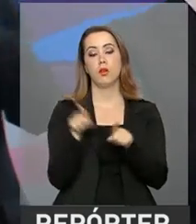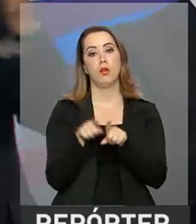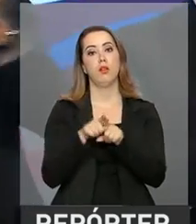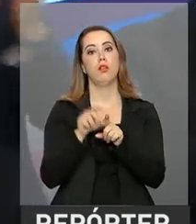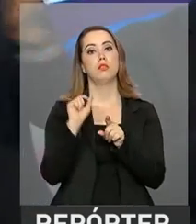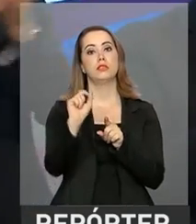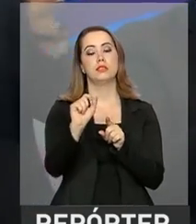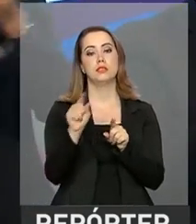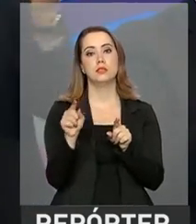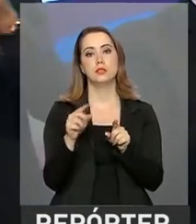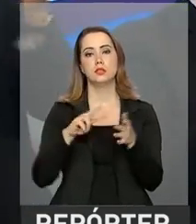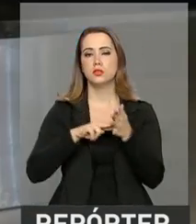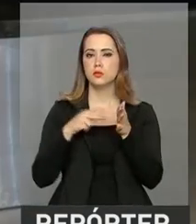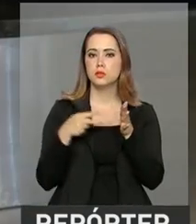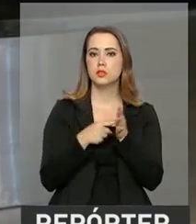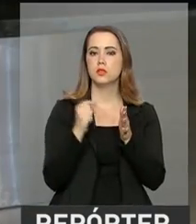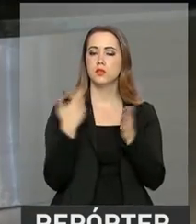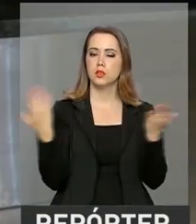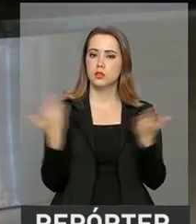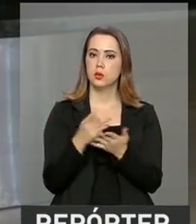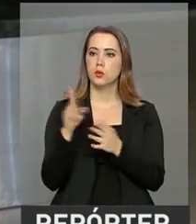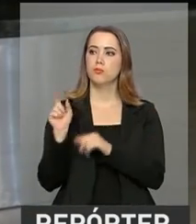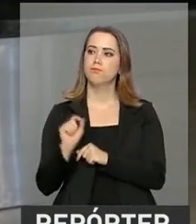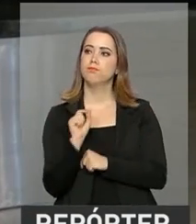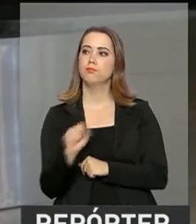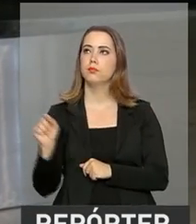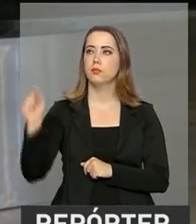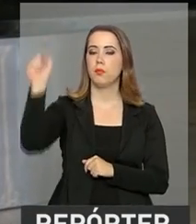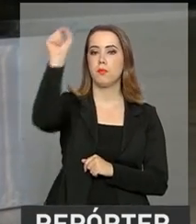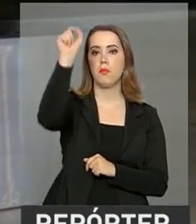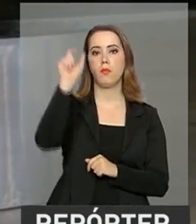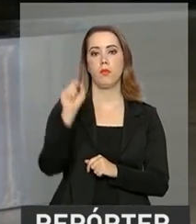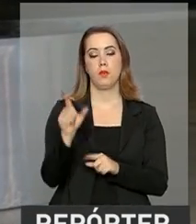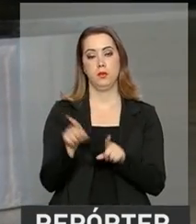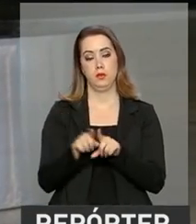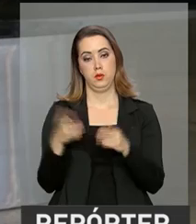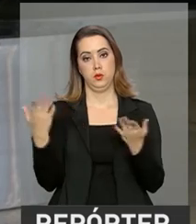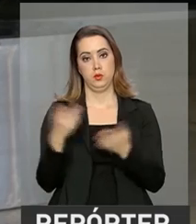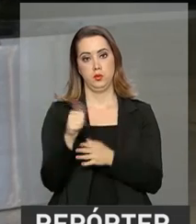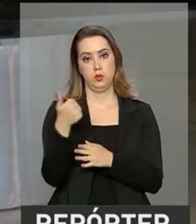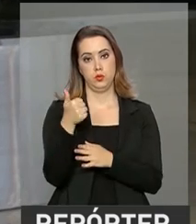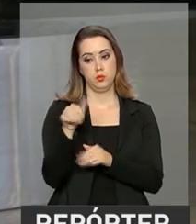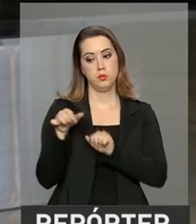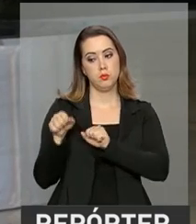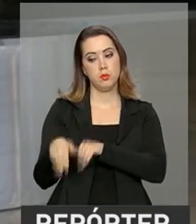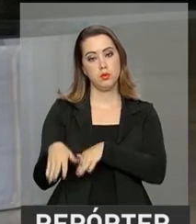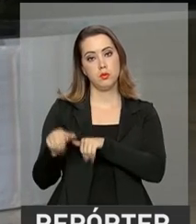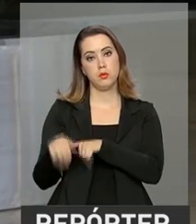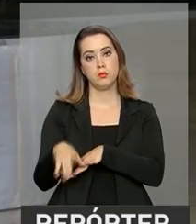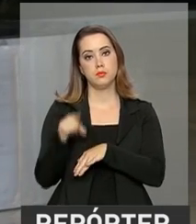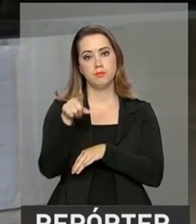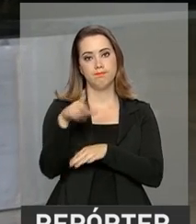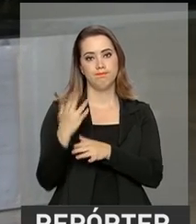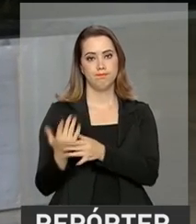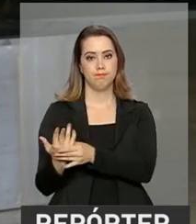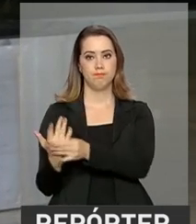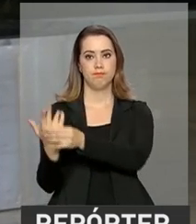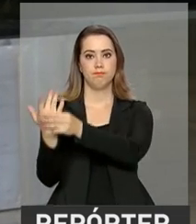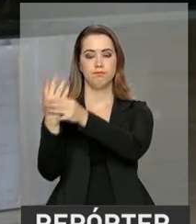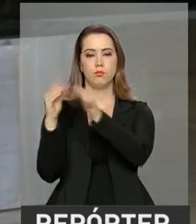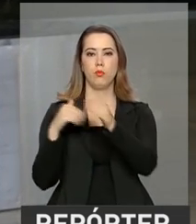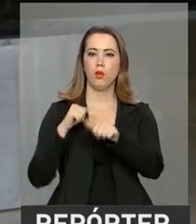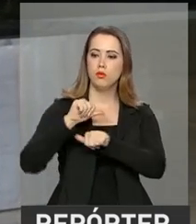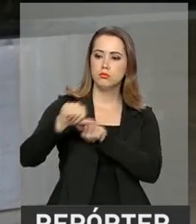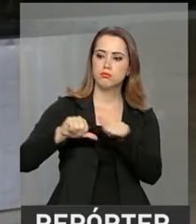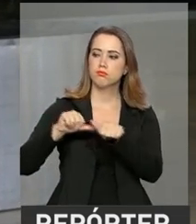paralímpica vai fazer uma peregrinação pelo país a partir do próximo dia 1eo de Setembro essa peregrinação